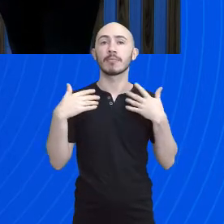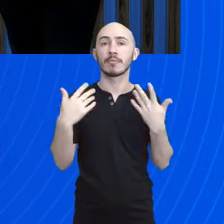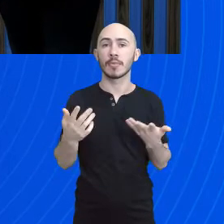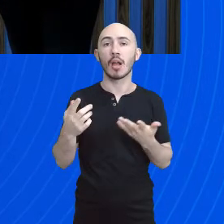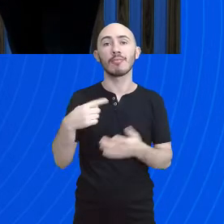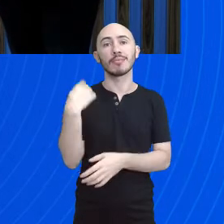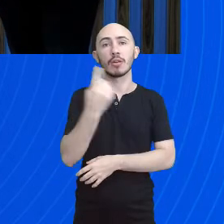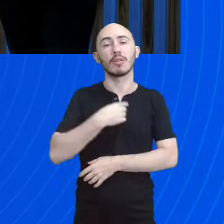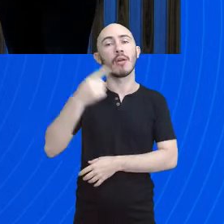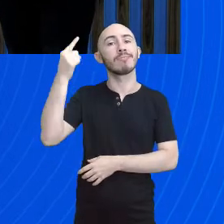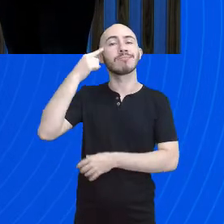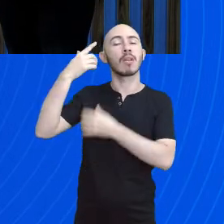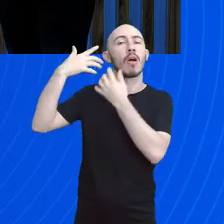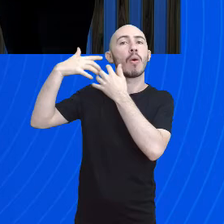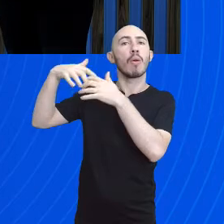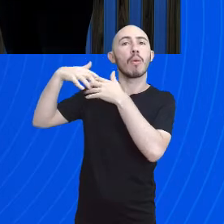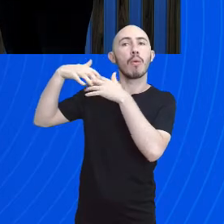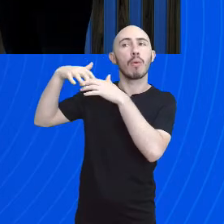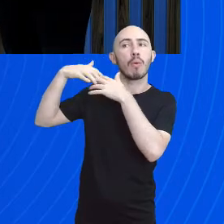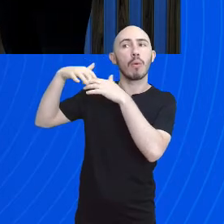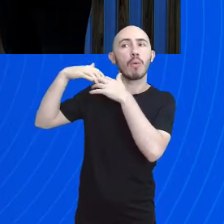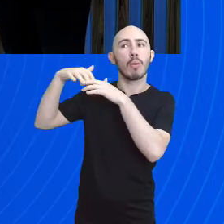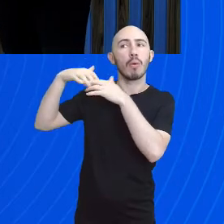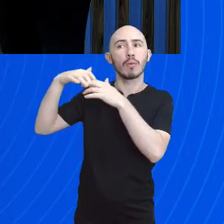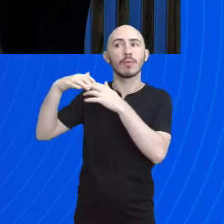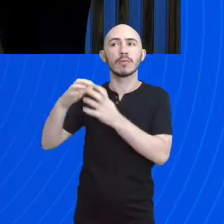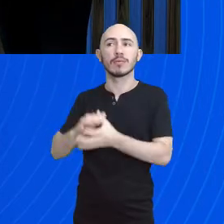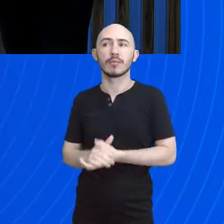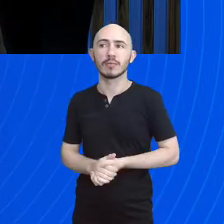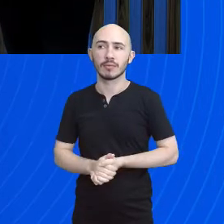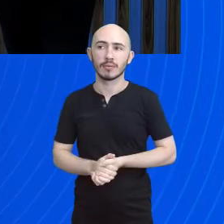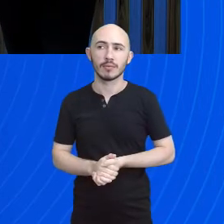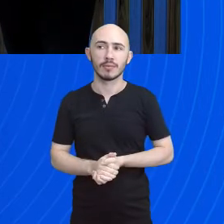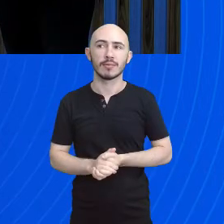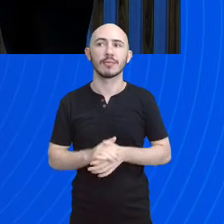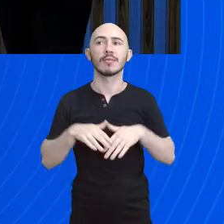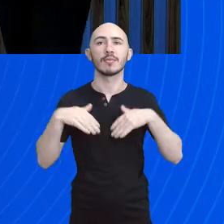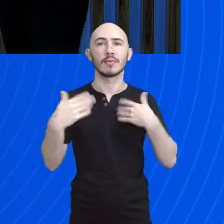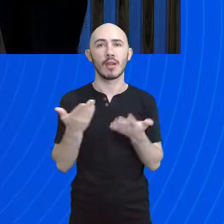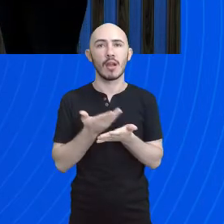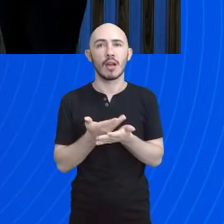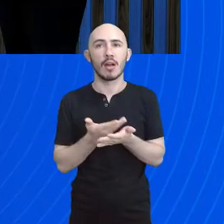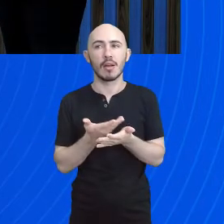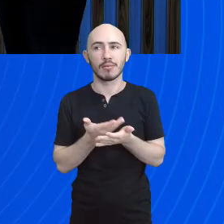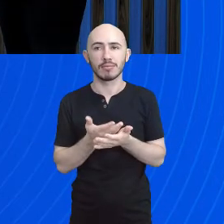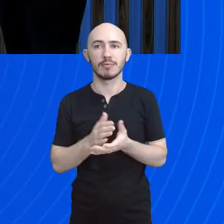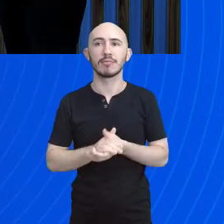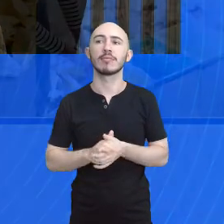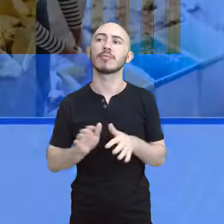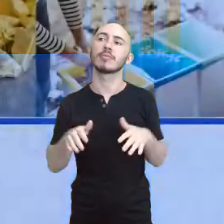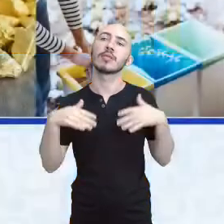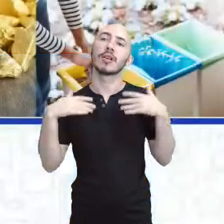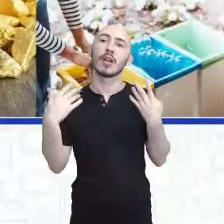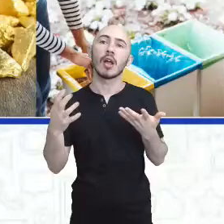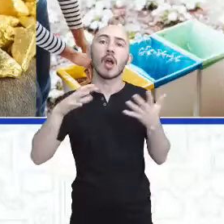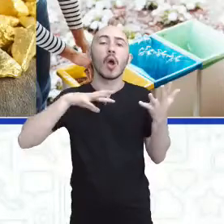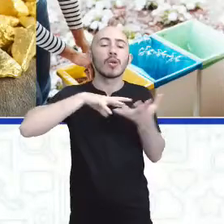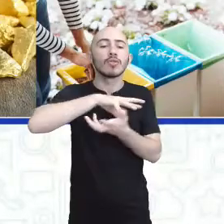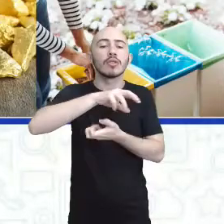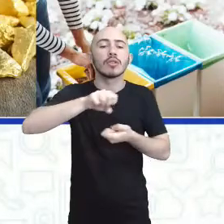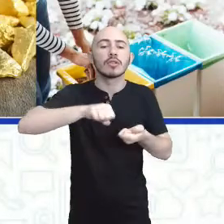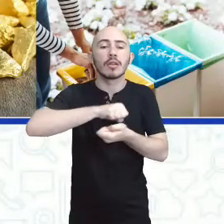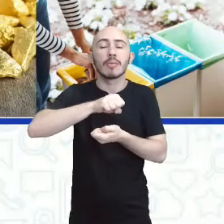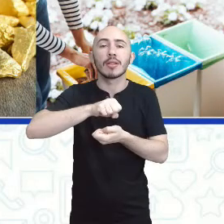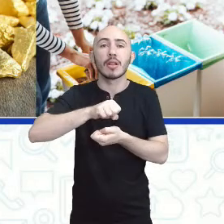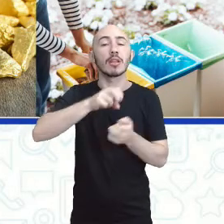vamos pensar sobre essas características no decorrer da nossa aula. Então, sustentabilidade, gente, vamos